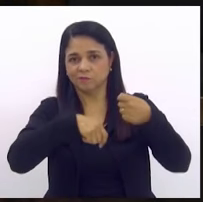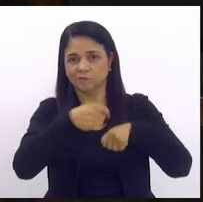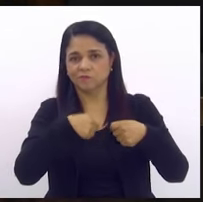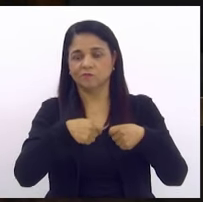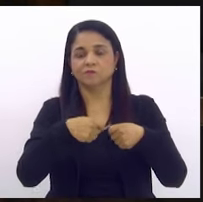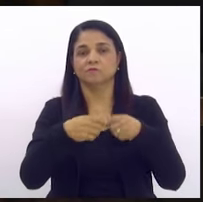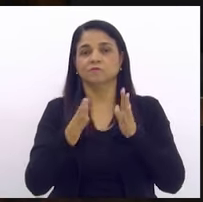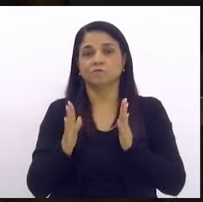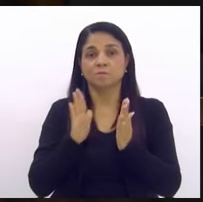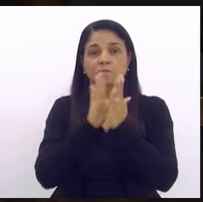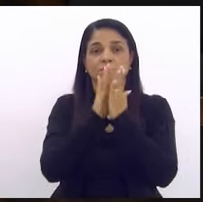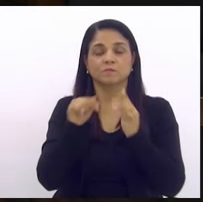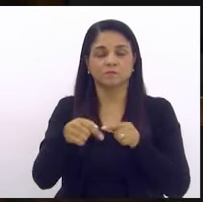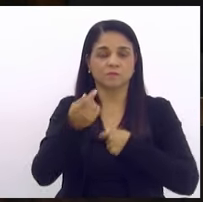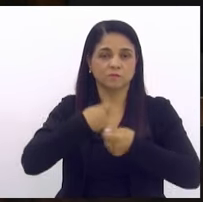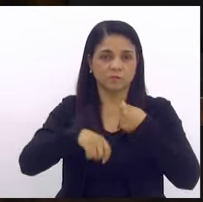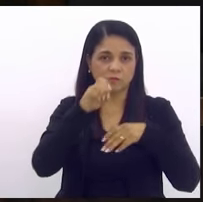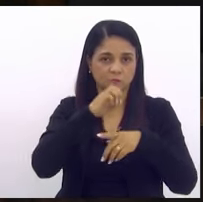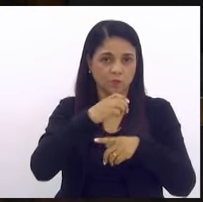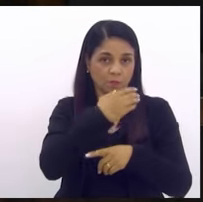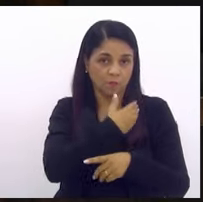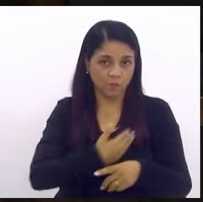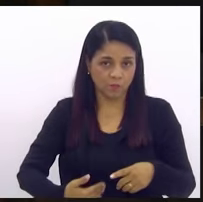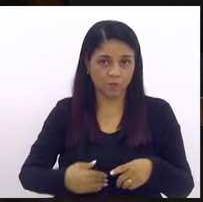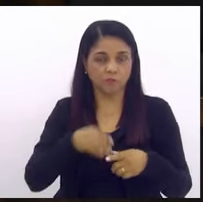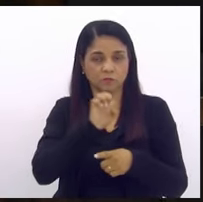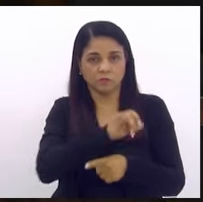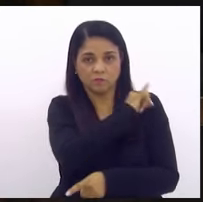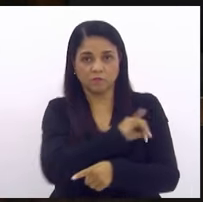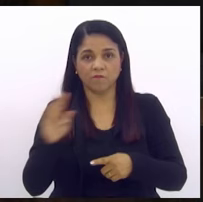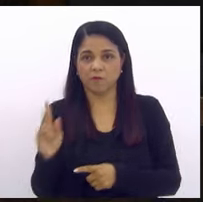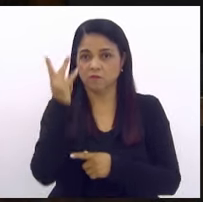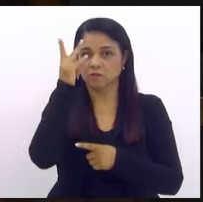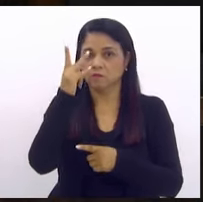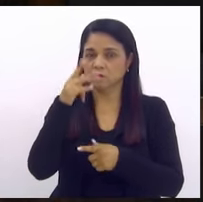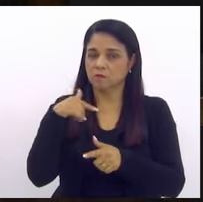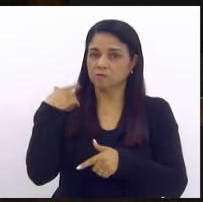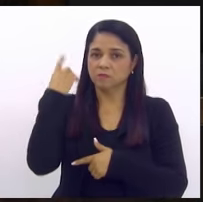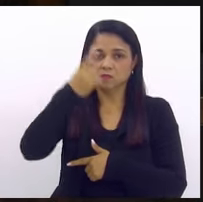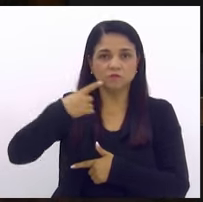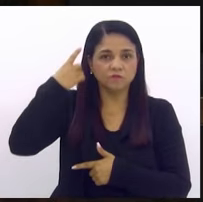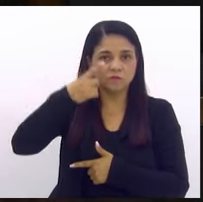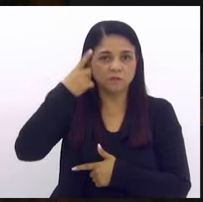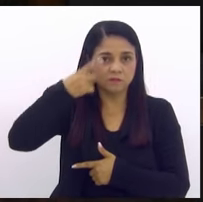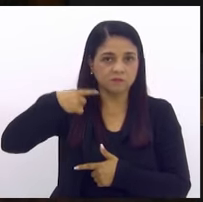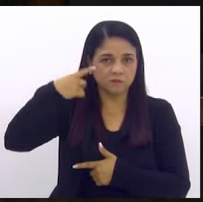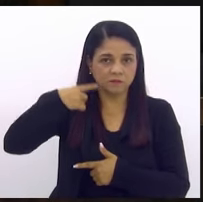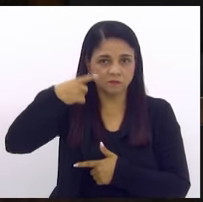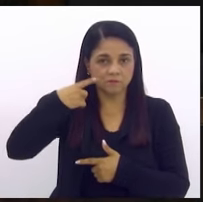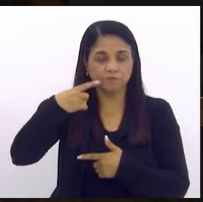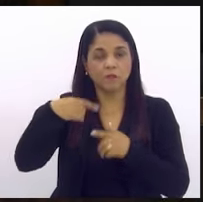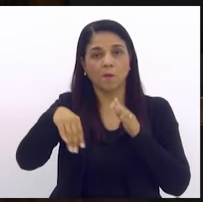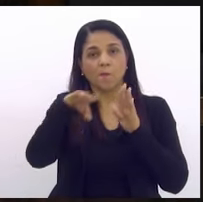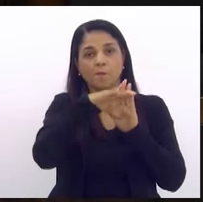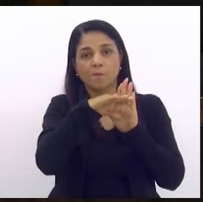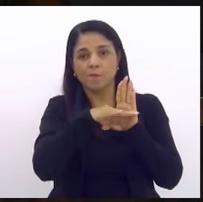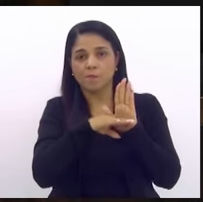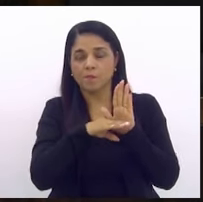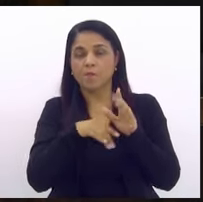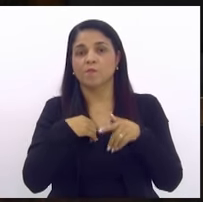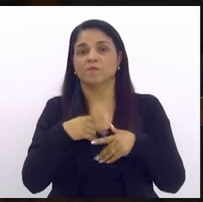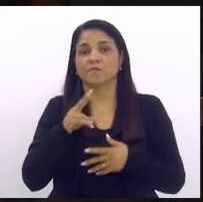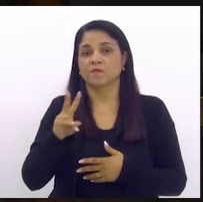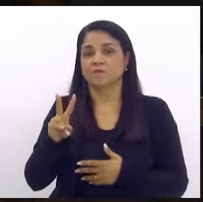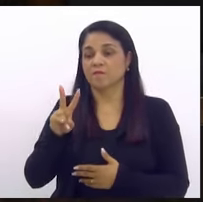administração pública no Estado do Rio de Janeiro, por meio da valorização do exercício da advocacia, programa Advocacia